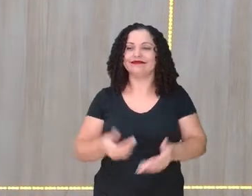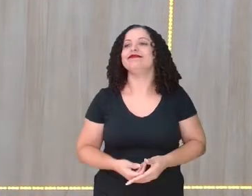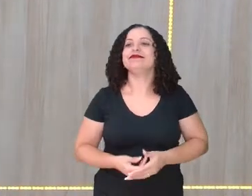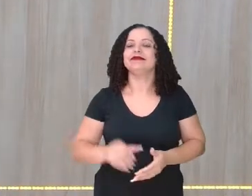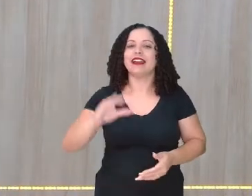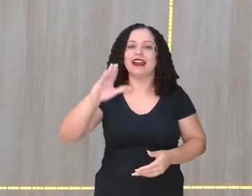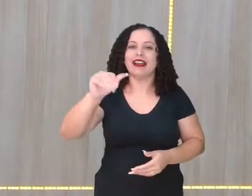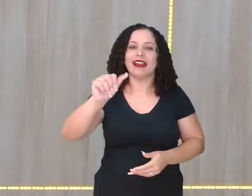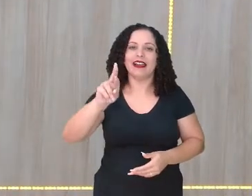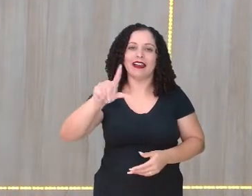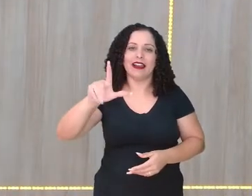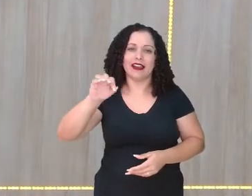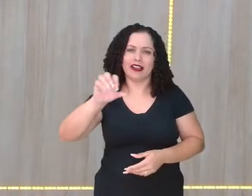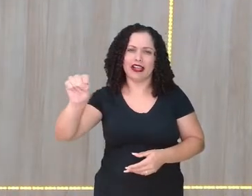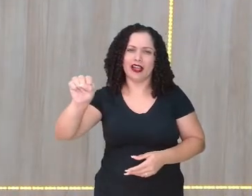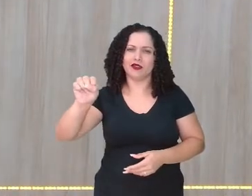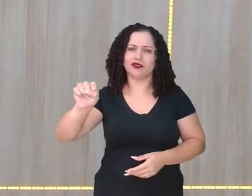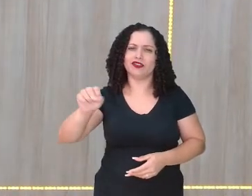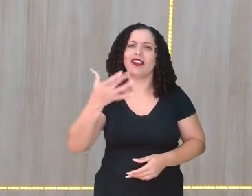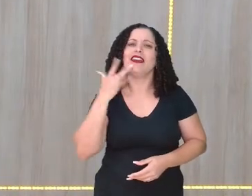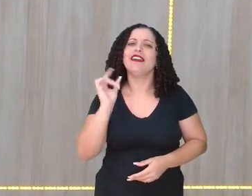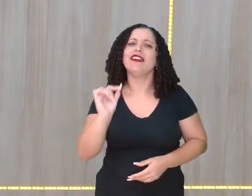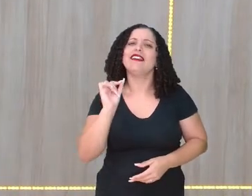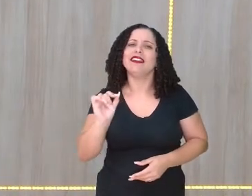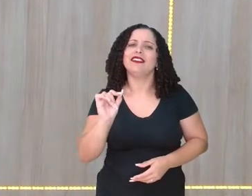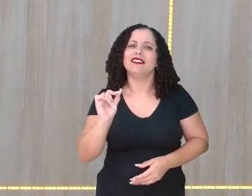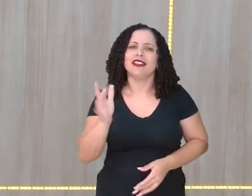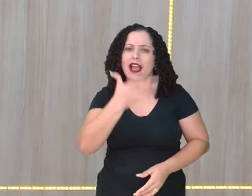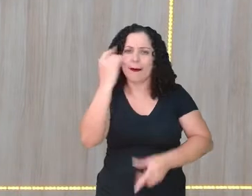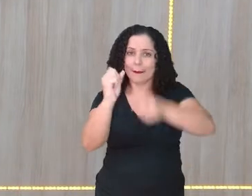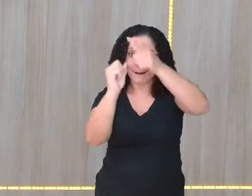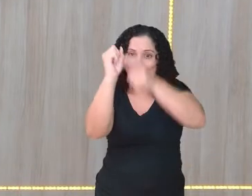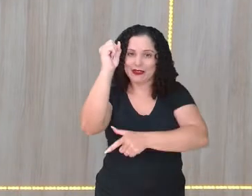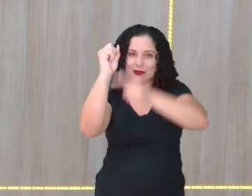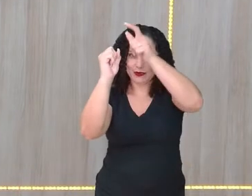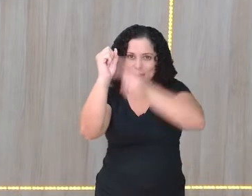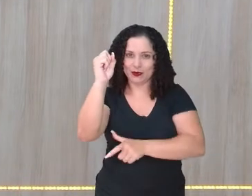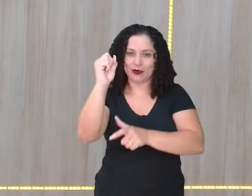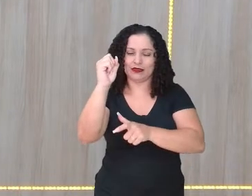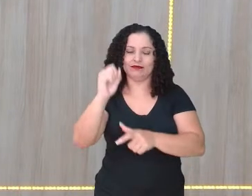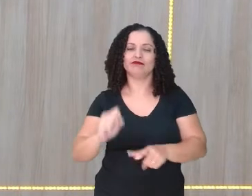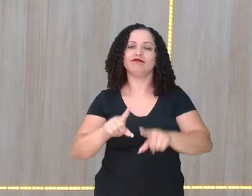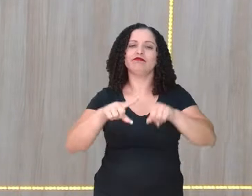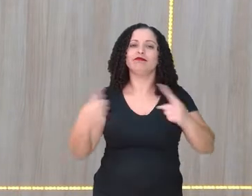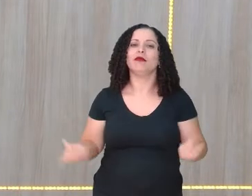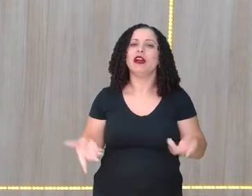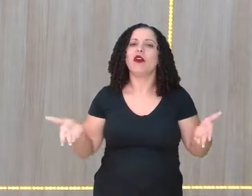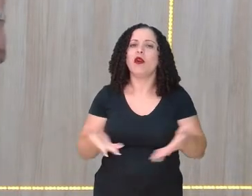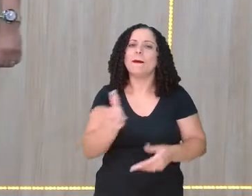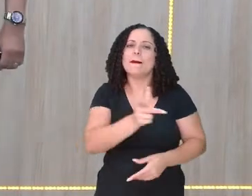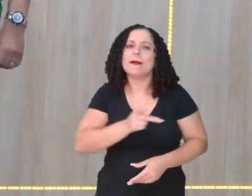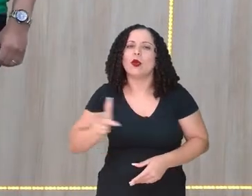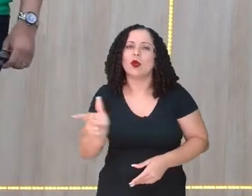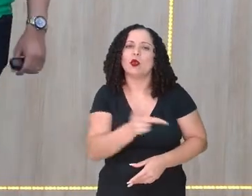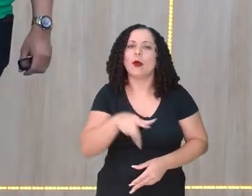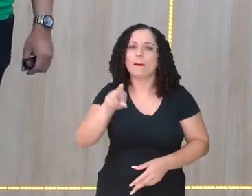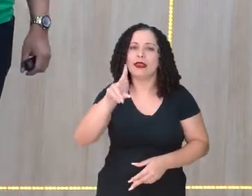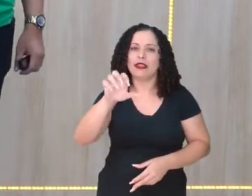Carlos não sou eu e nem você, eu estou falando do sujeito da oração. Se fosse pronomes do caso reto aqui, Carlos seria referente